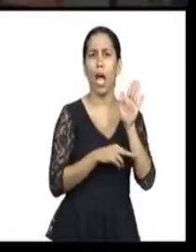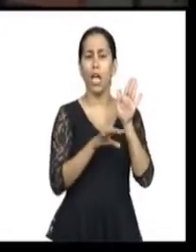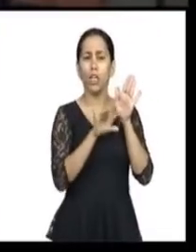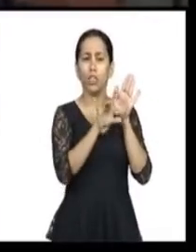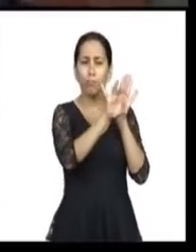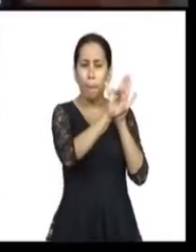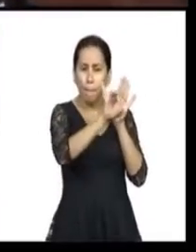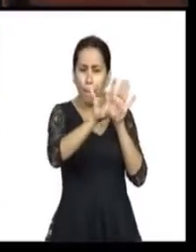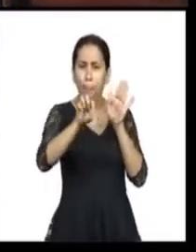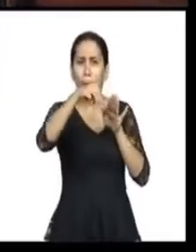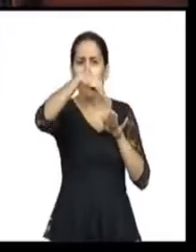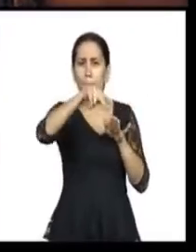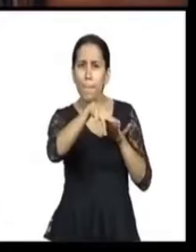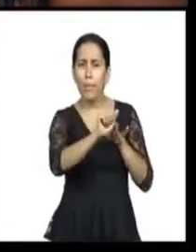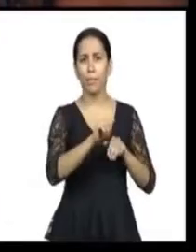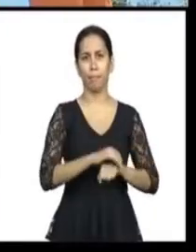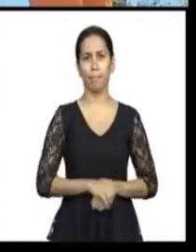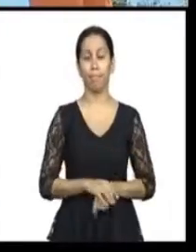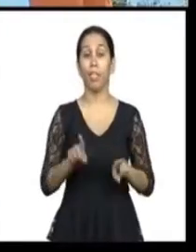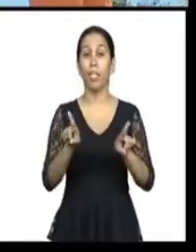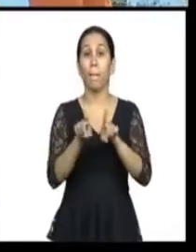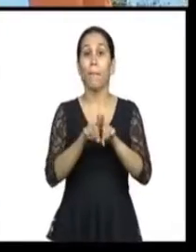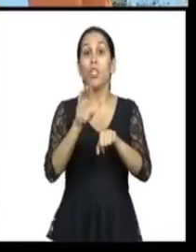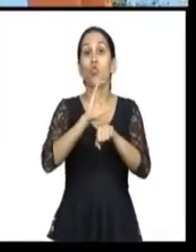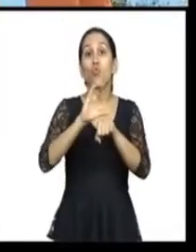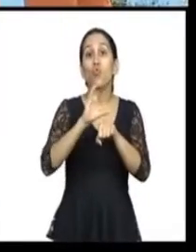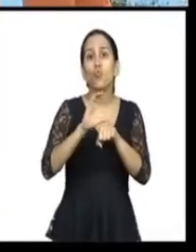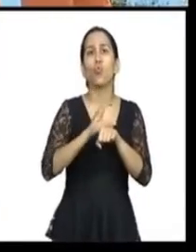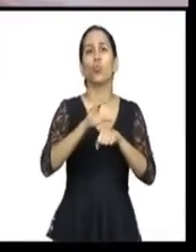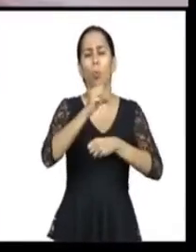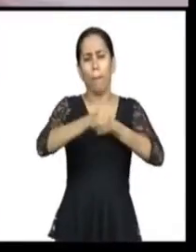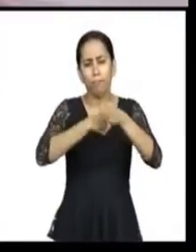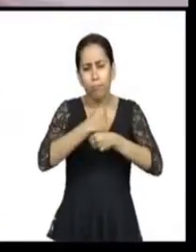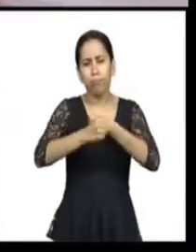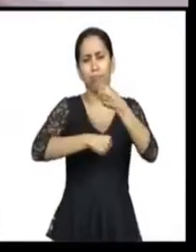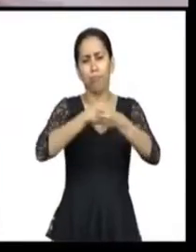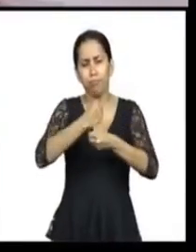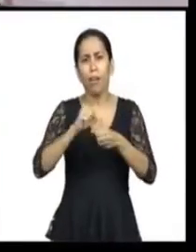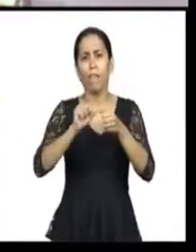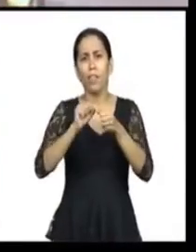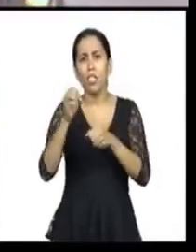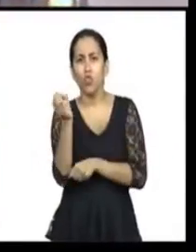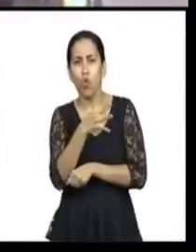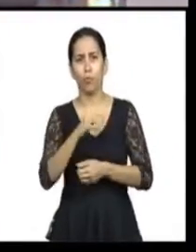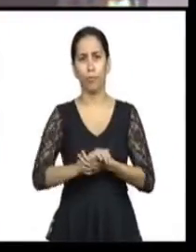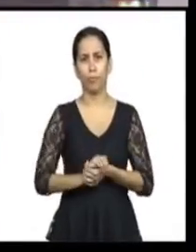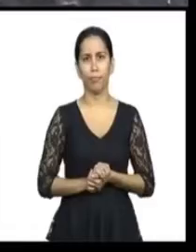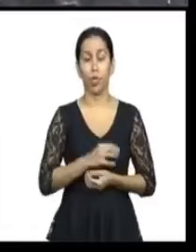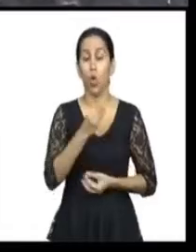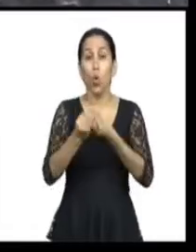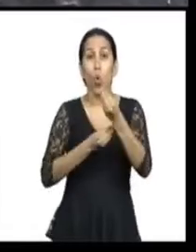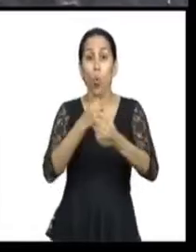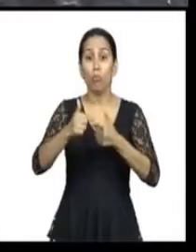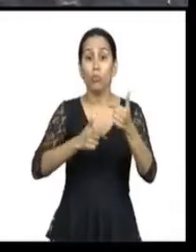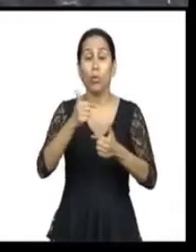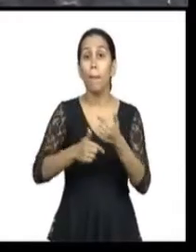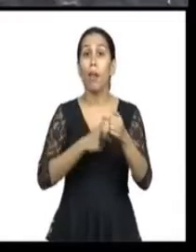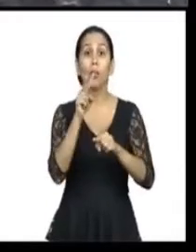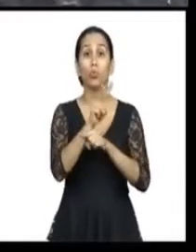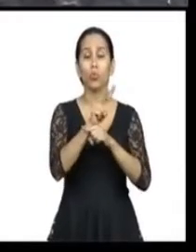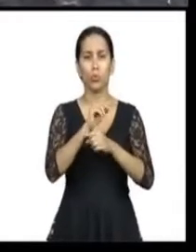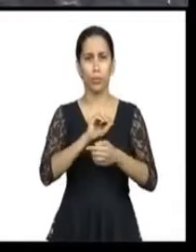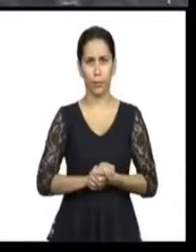do treinamento e reciclagem dos operadores, como circular com segurança, a importância